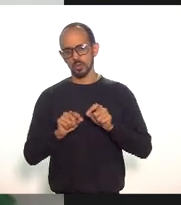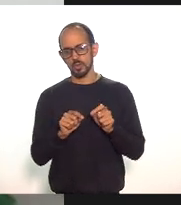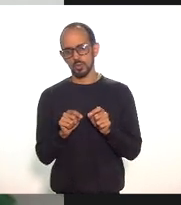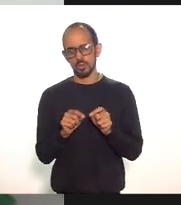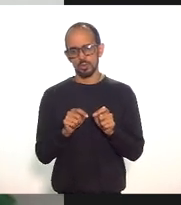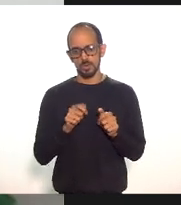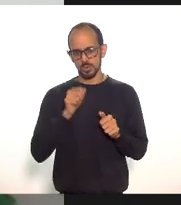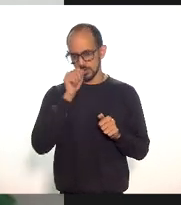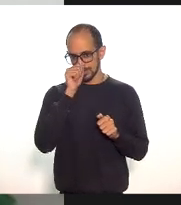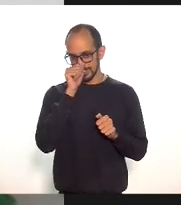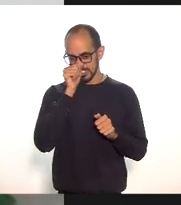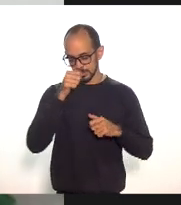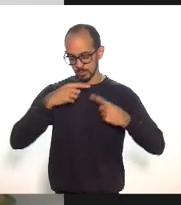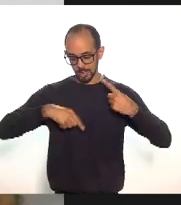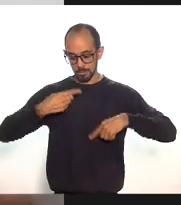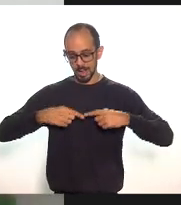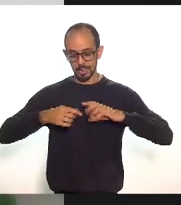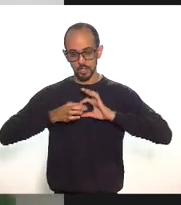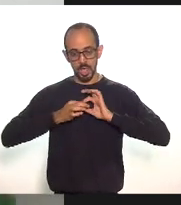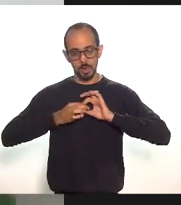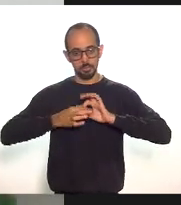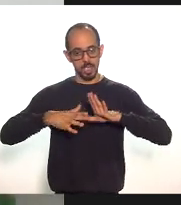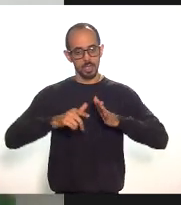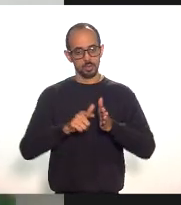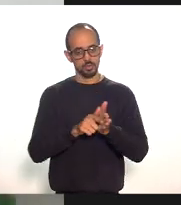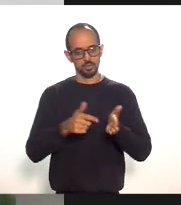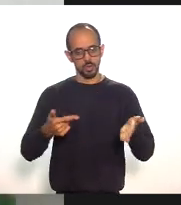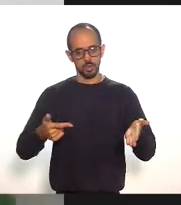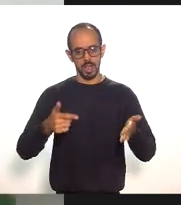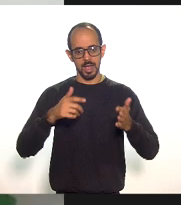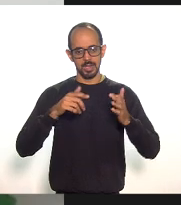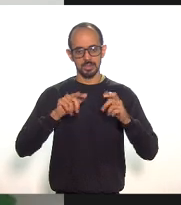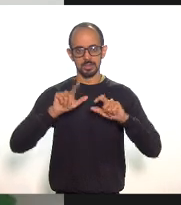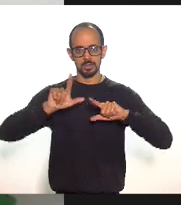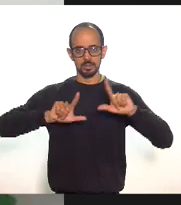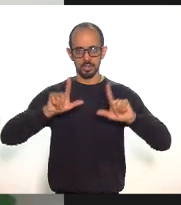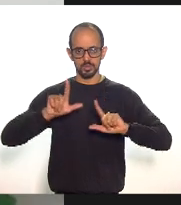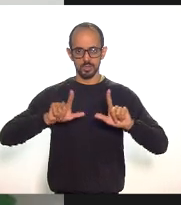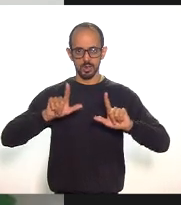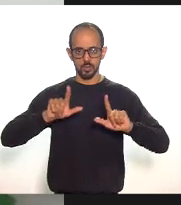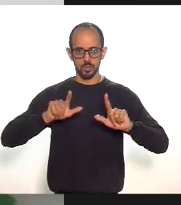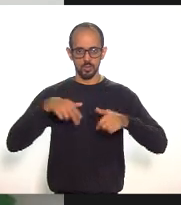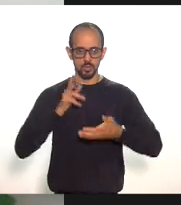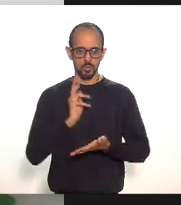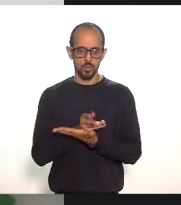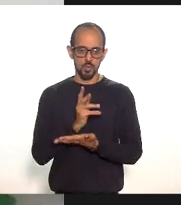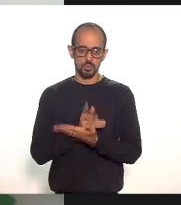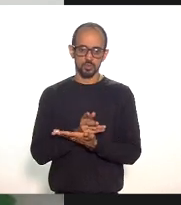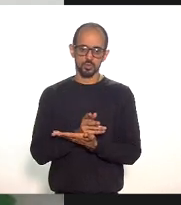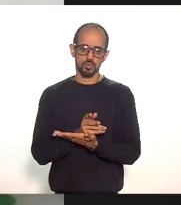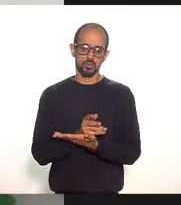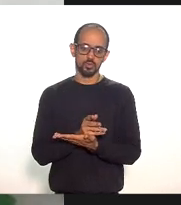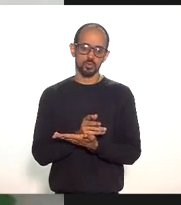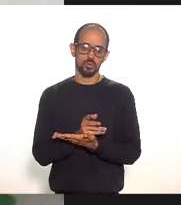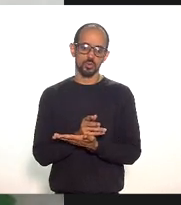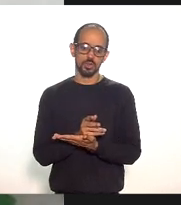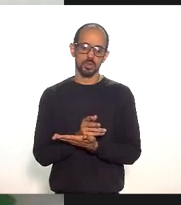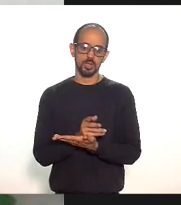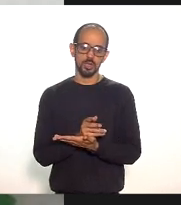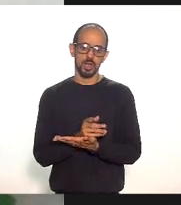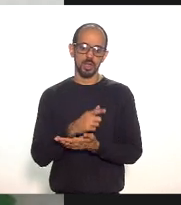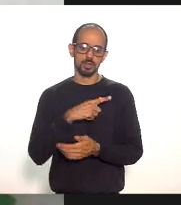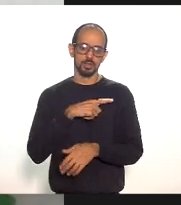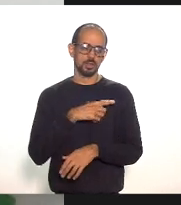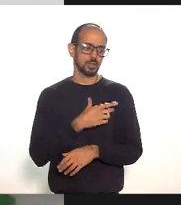debate público, nos jornais, na imprensa, possam continuar a vir e a serem públicos